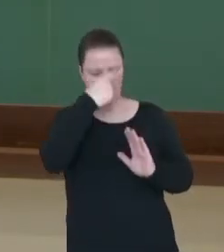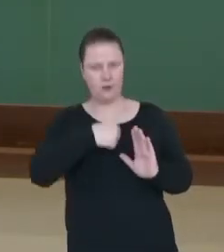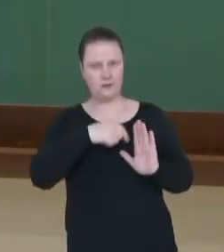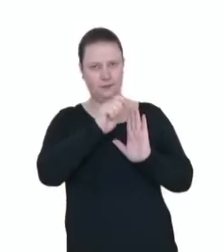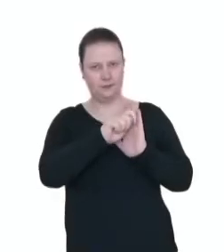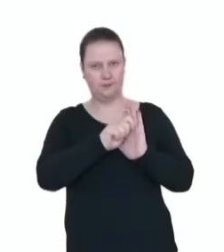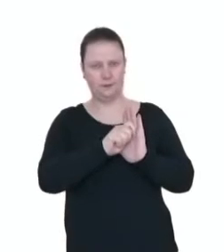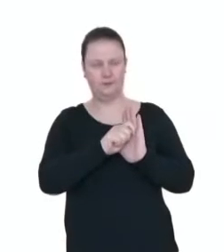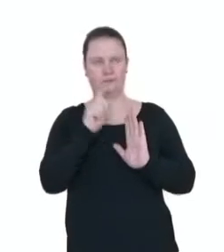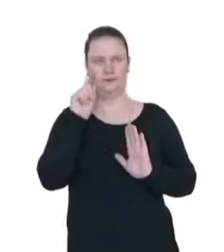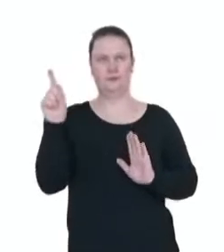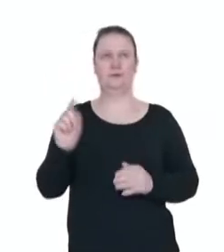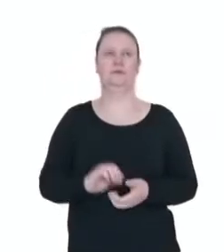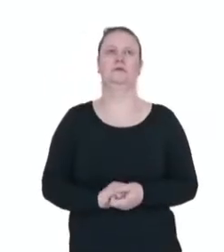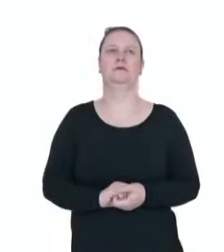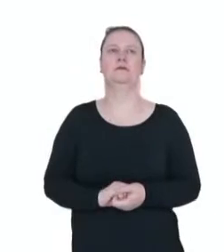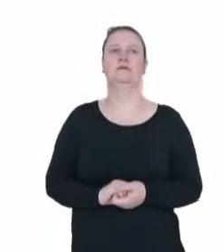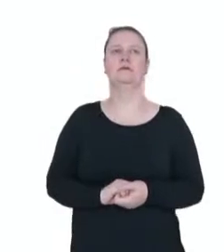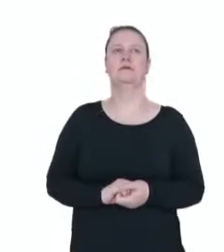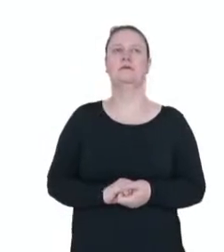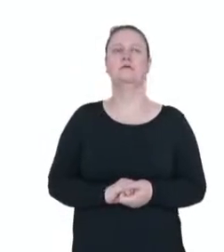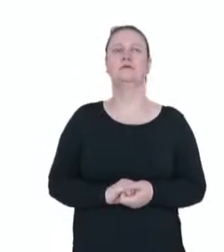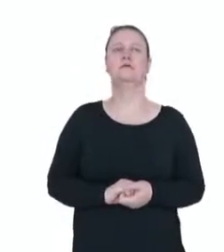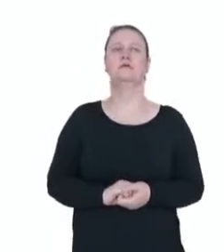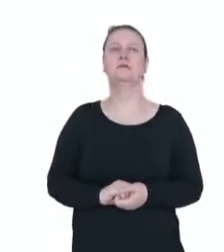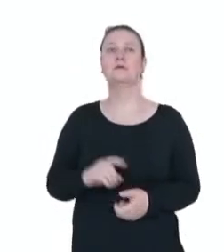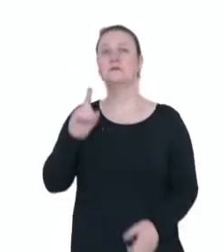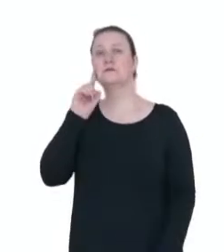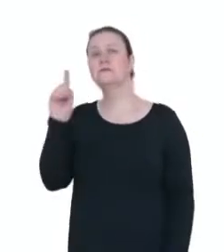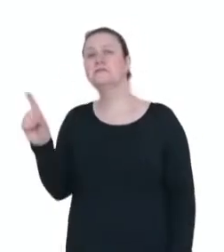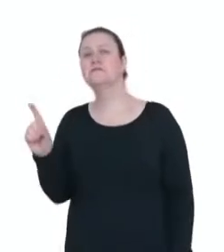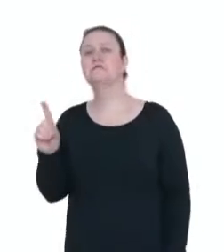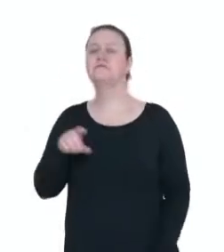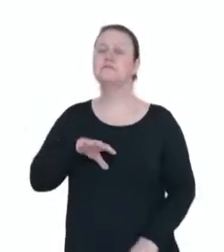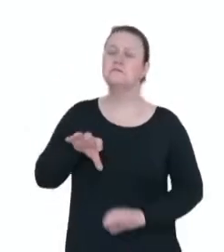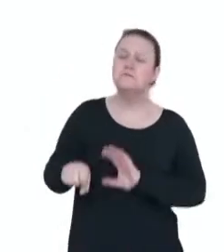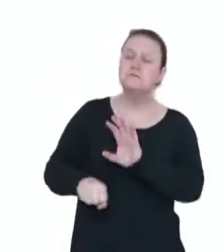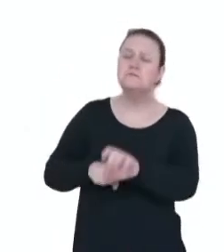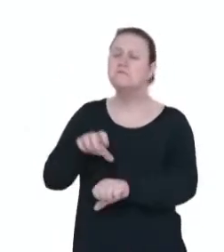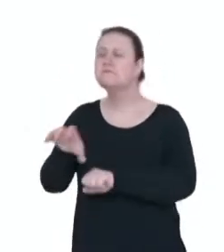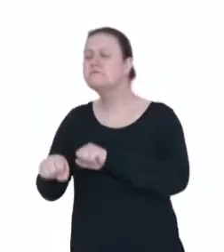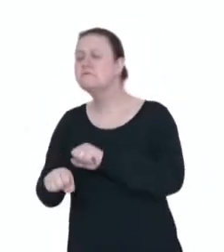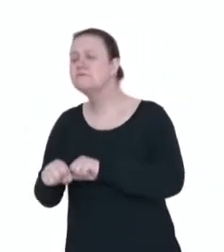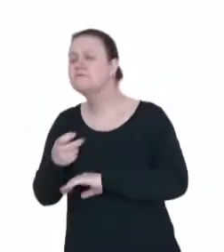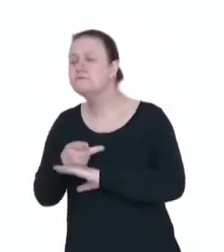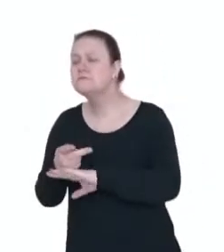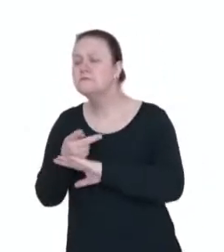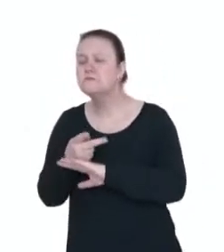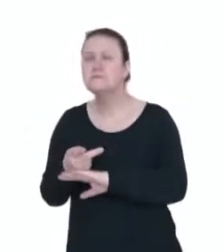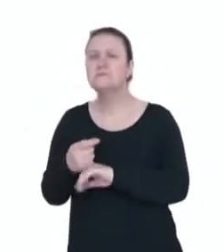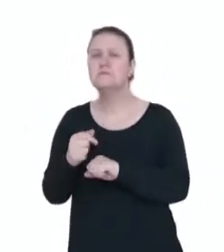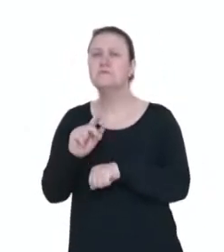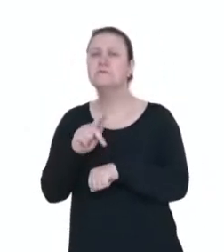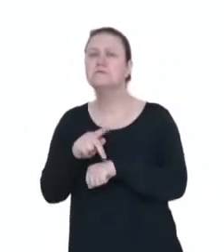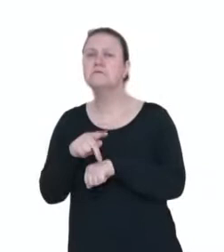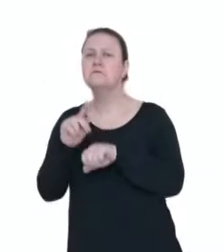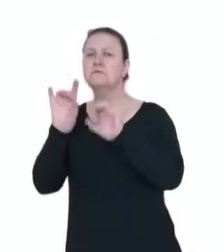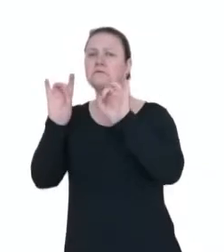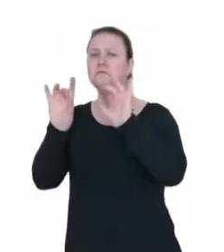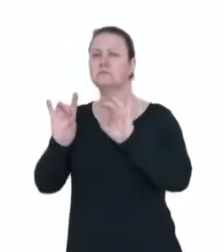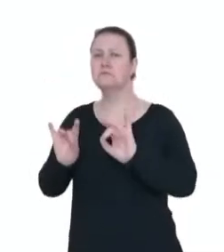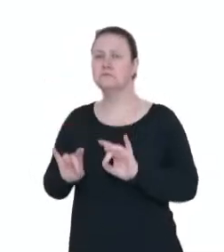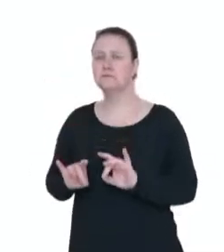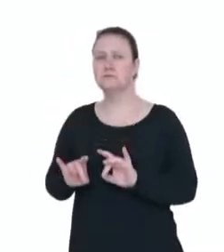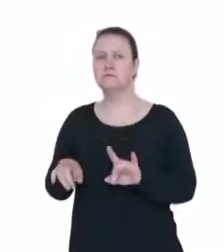leitura. Venho de um Cuiabá de garimpos e de ruelas entortadas. Me criei no Pantanal